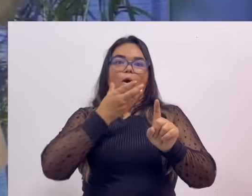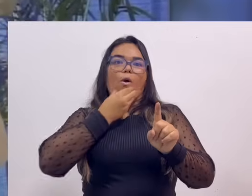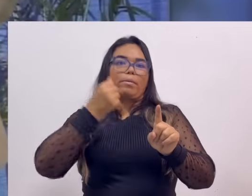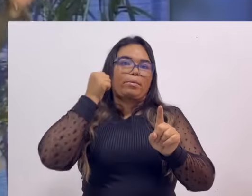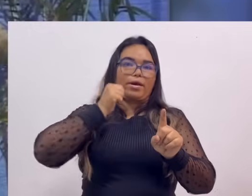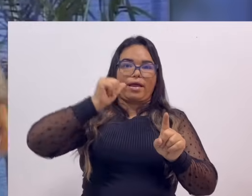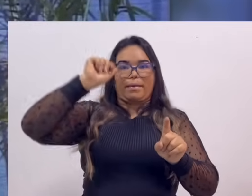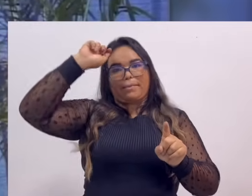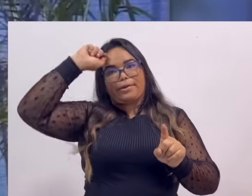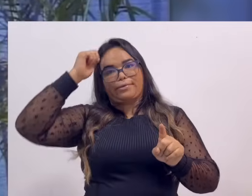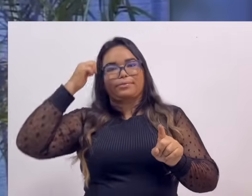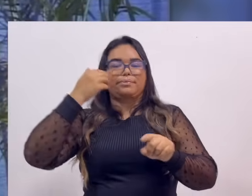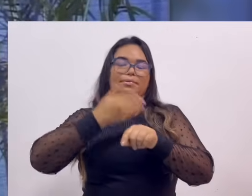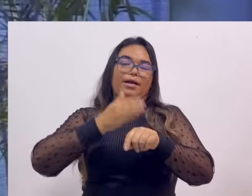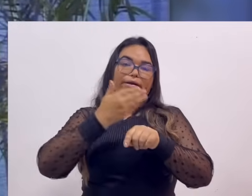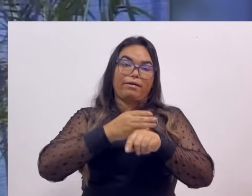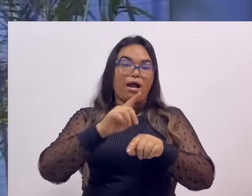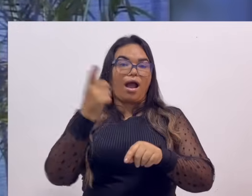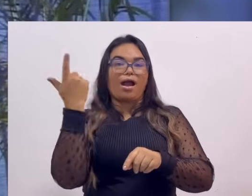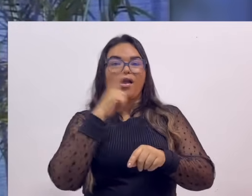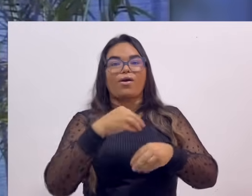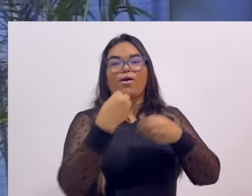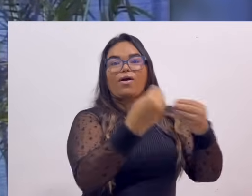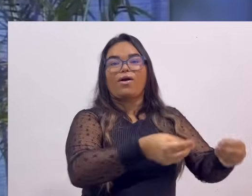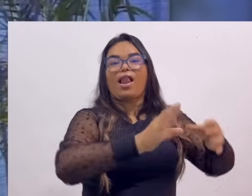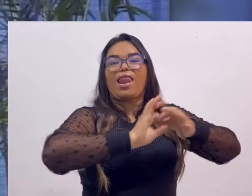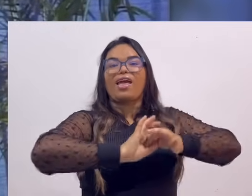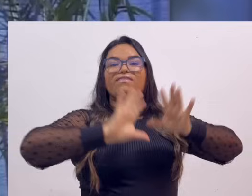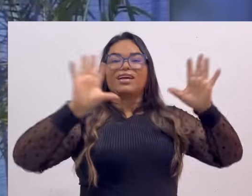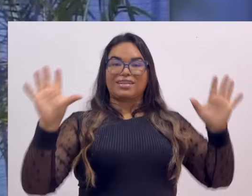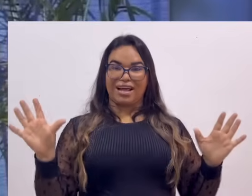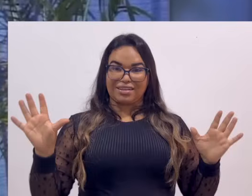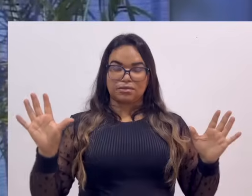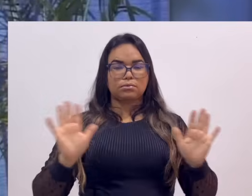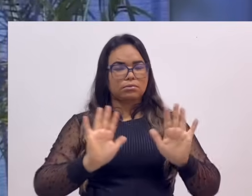essa lei, foram libertos. Cristo fez isso?